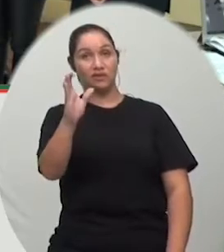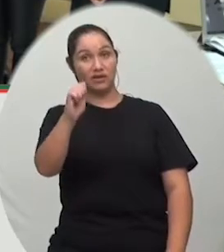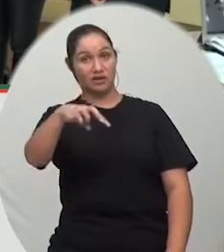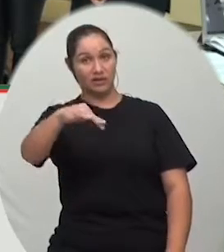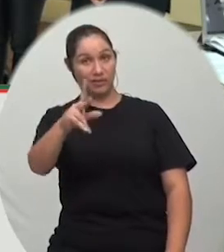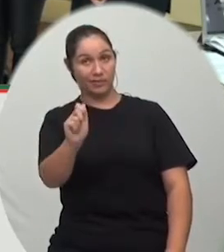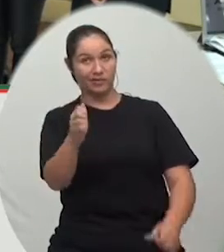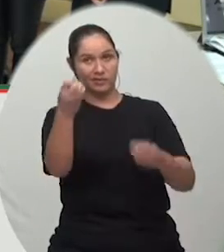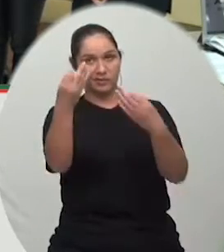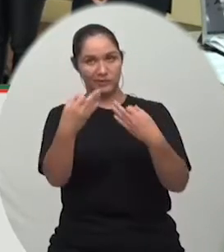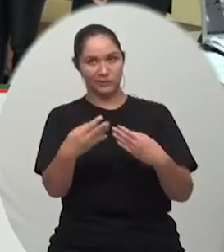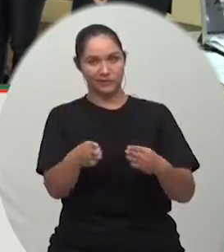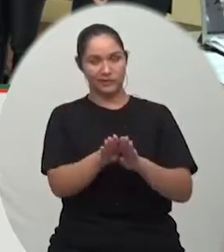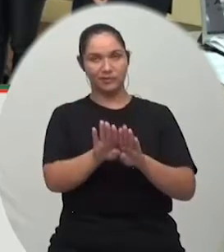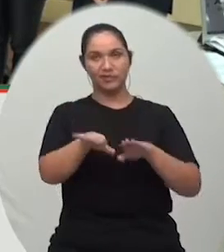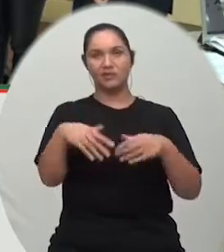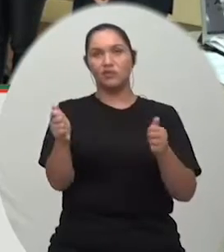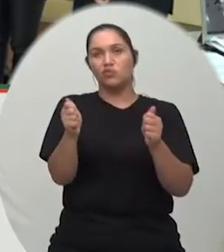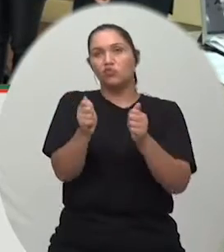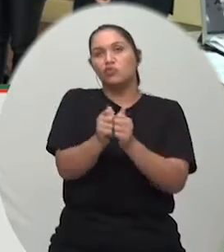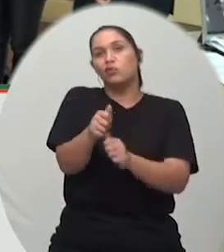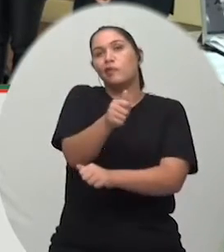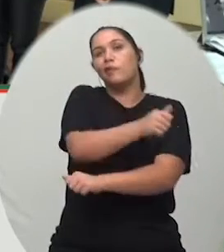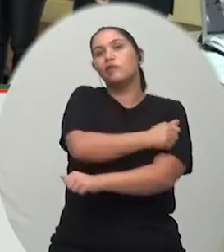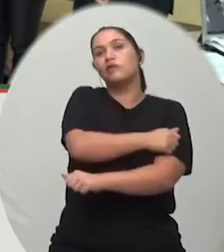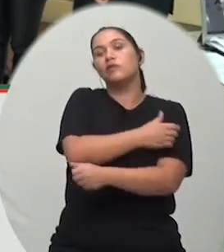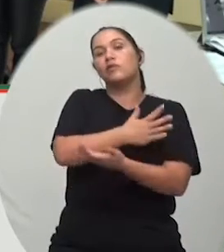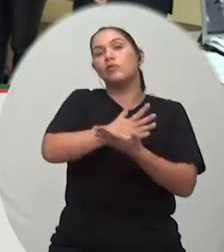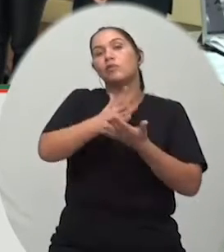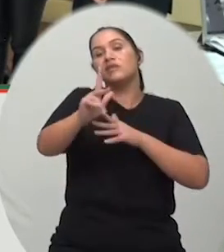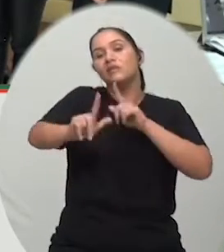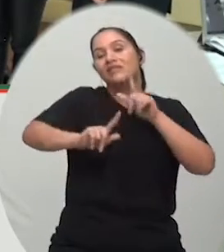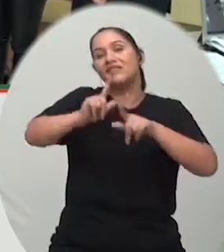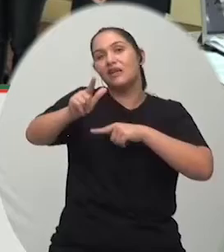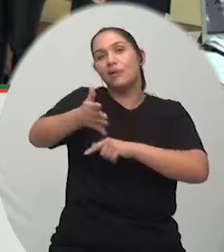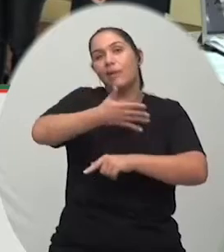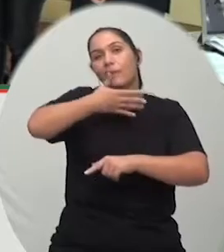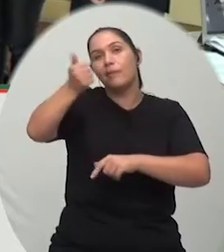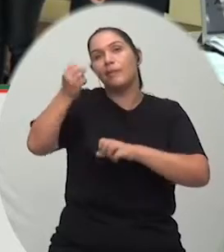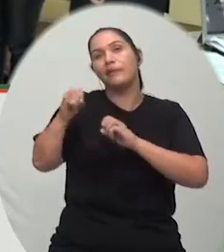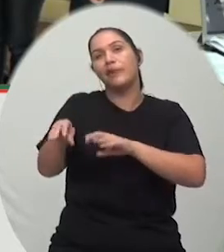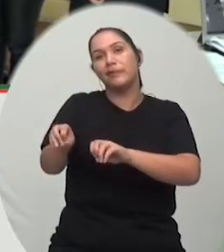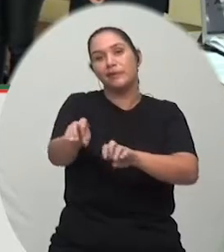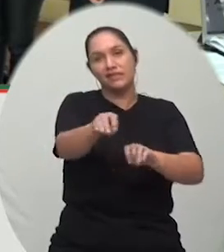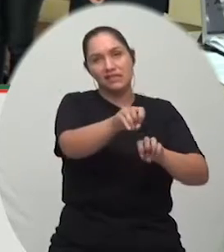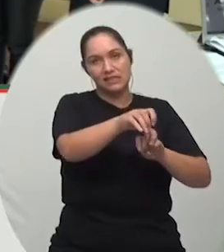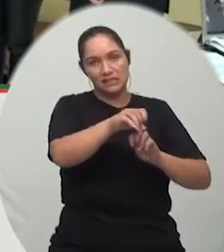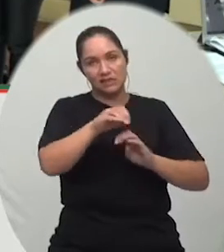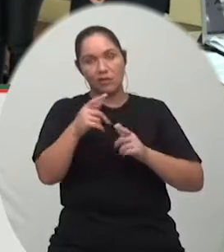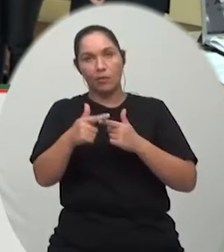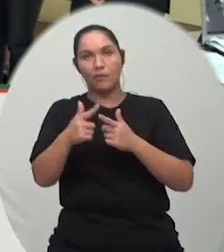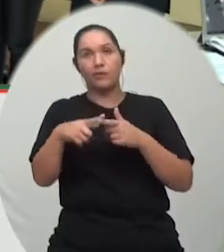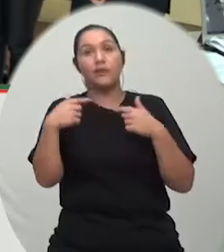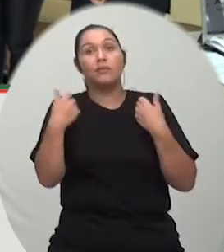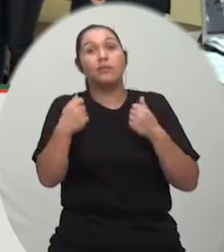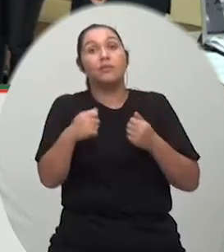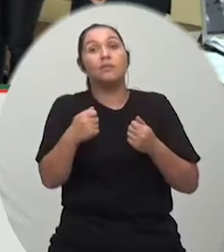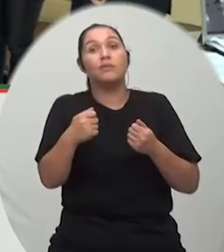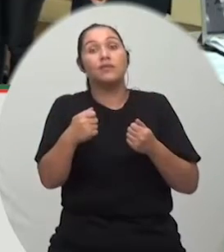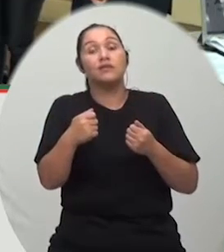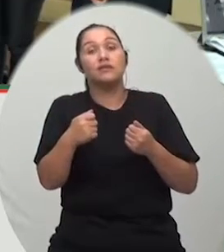discurso. E junto com os estudantes passamos a trabalhar em prol da qualidade do ensino, daquilo que efetivamente